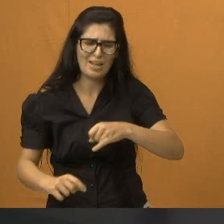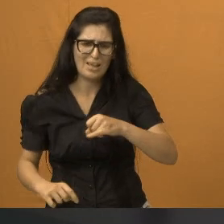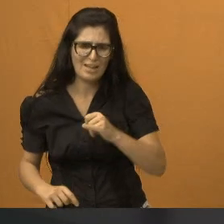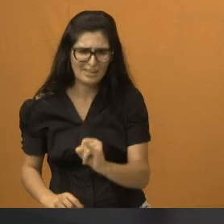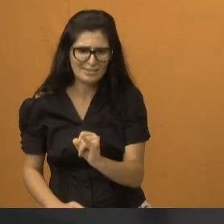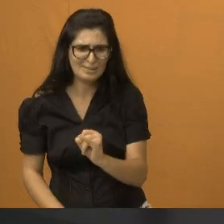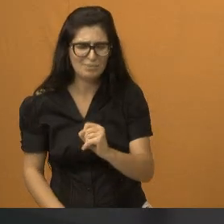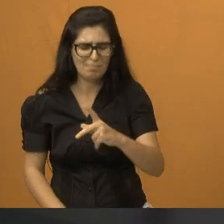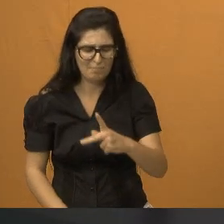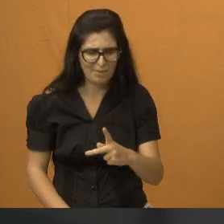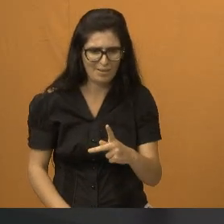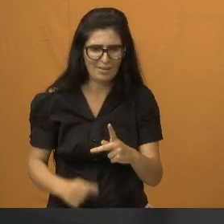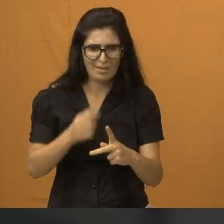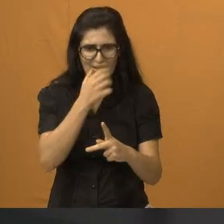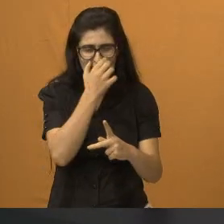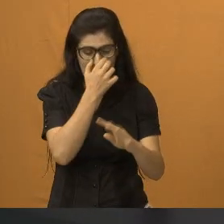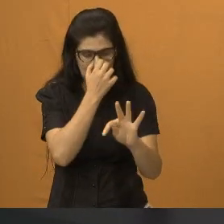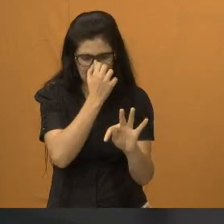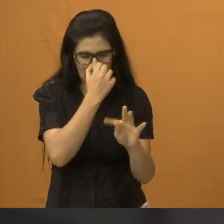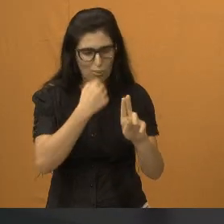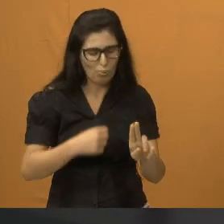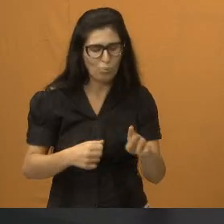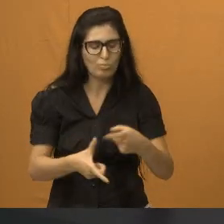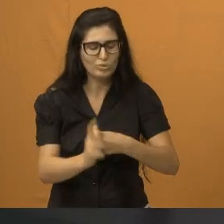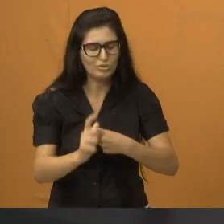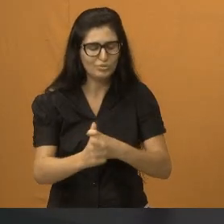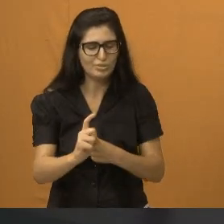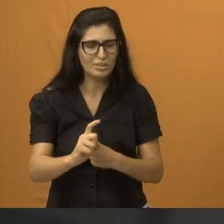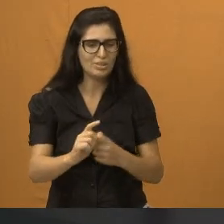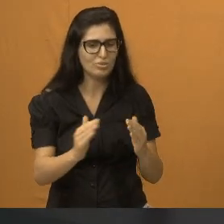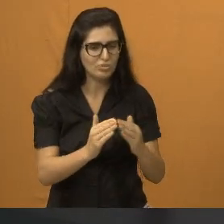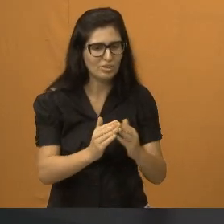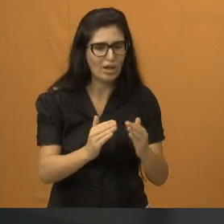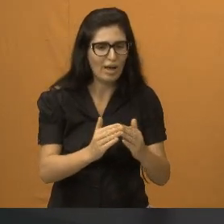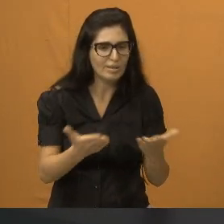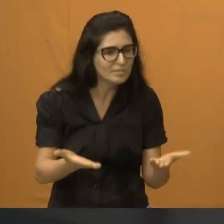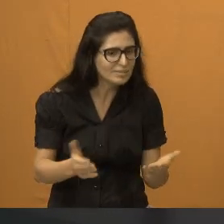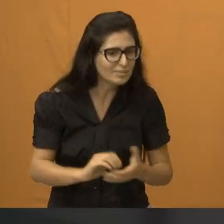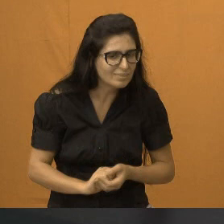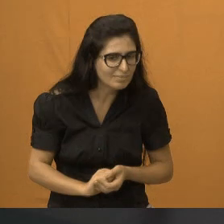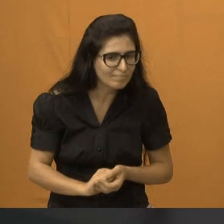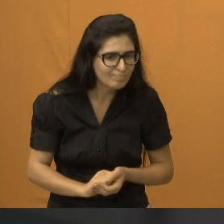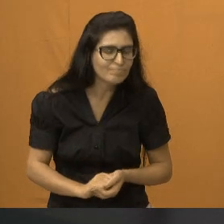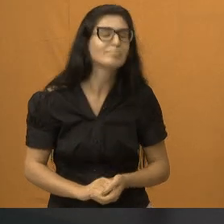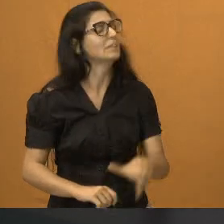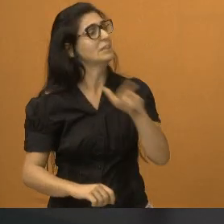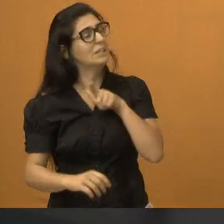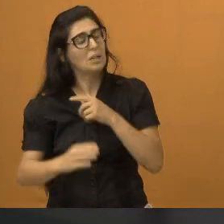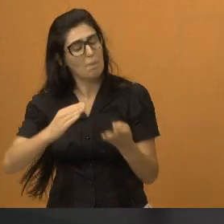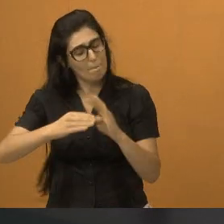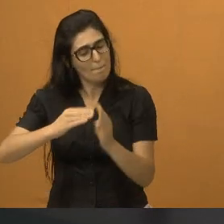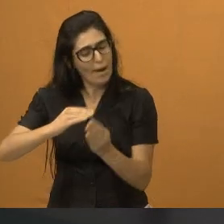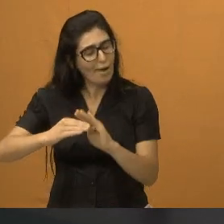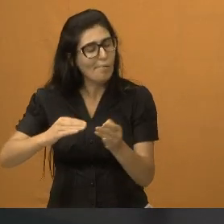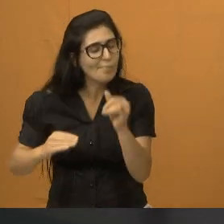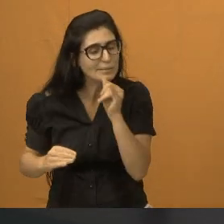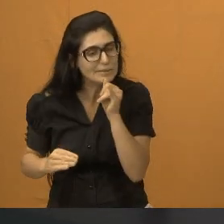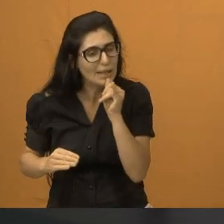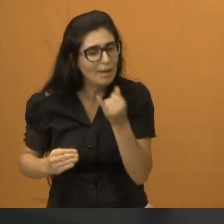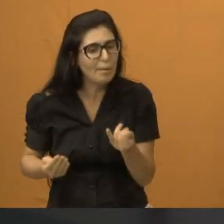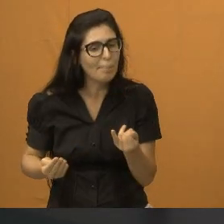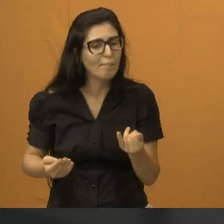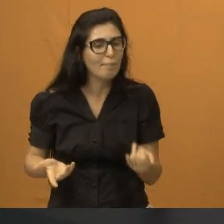eu fiquei lá no Parque Minha Lua, mais de 30 anos, sem asfalto, sem nada, eu pagava, e hoje tem bairro na cidade.